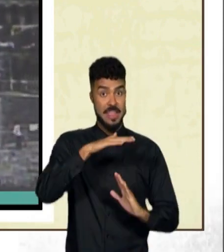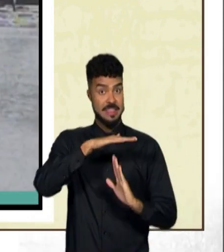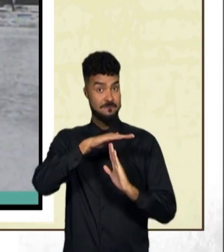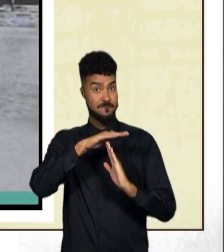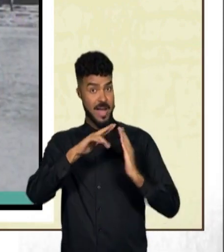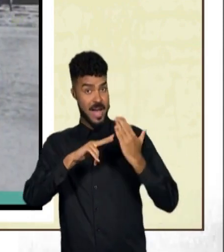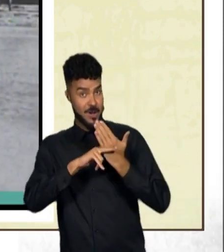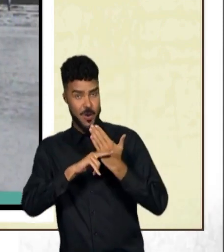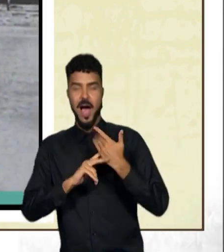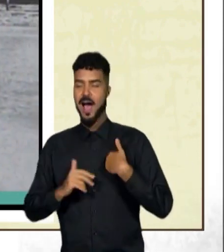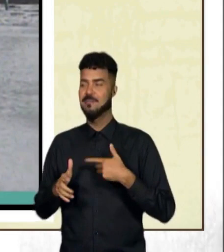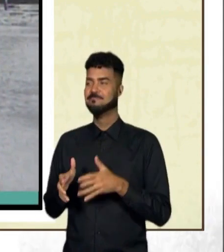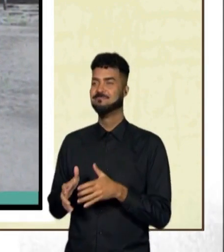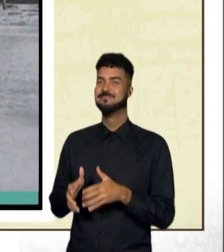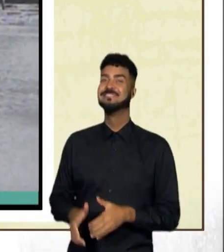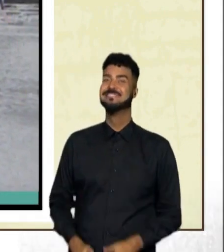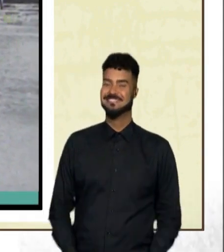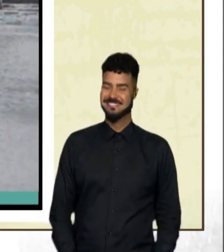produção.